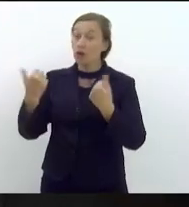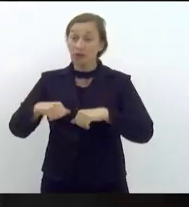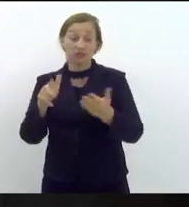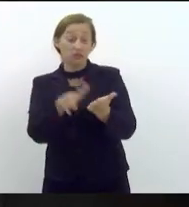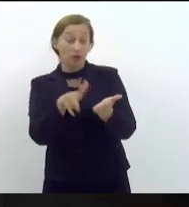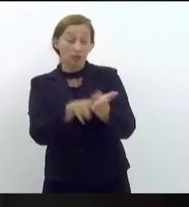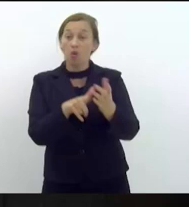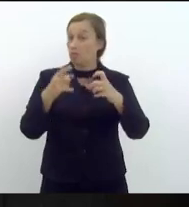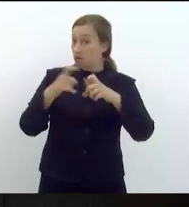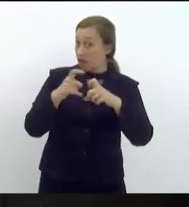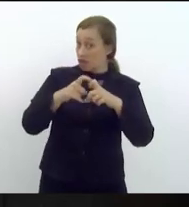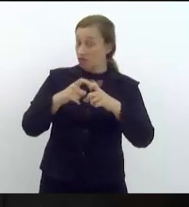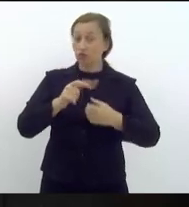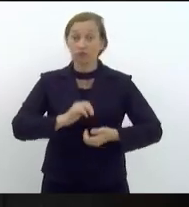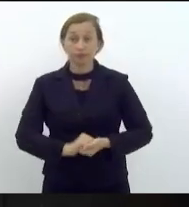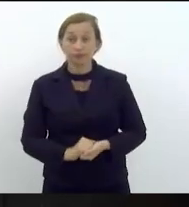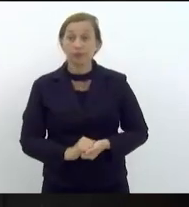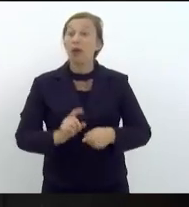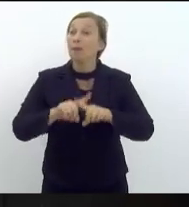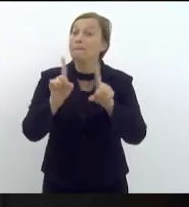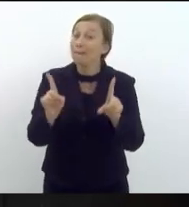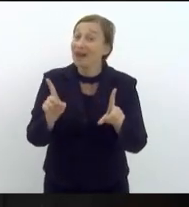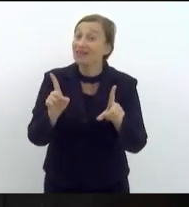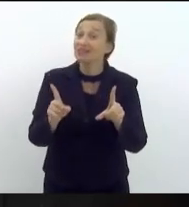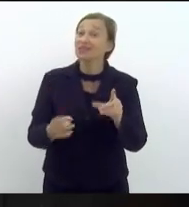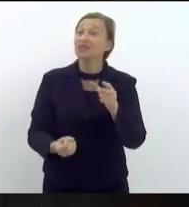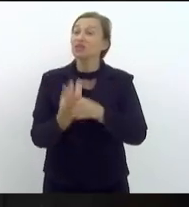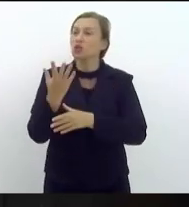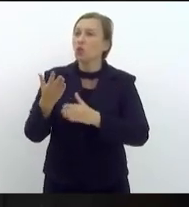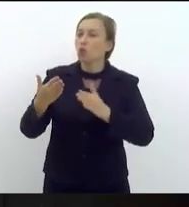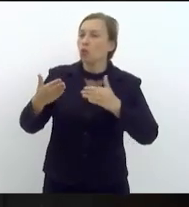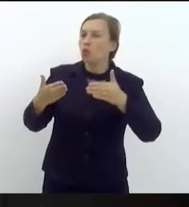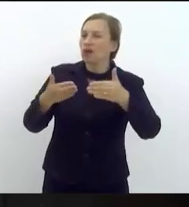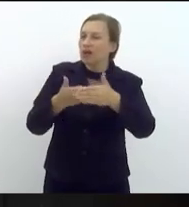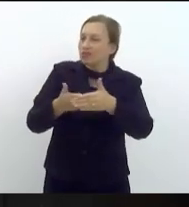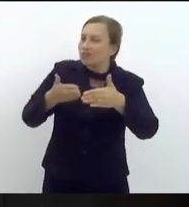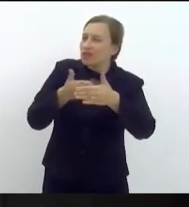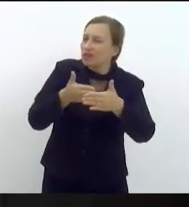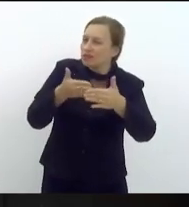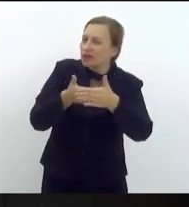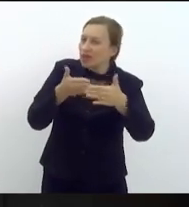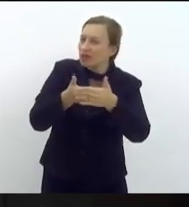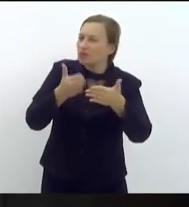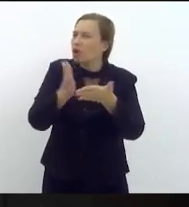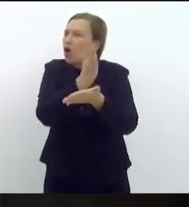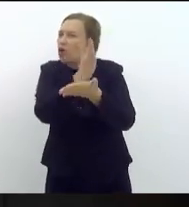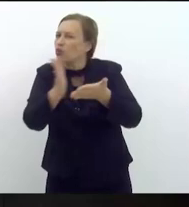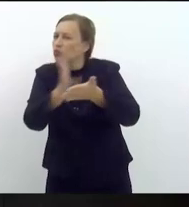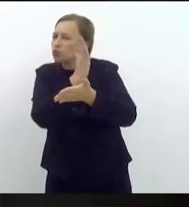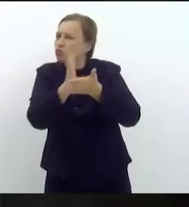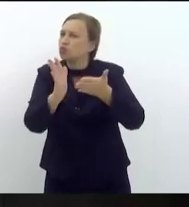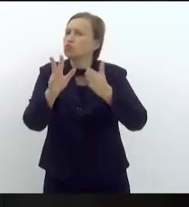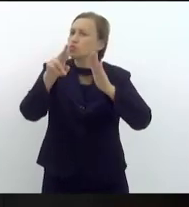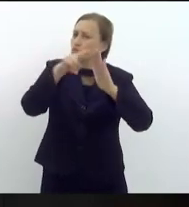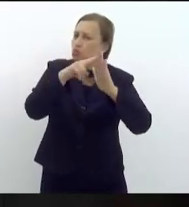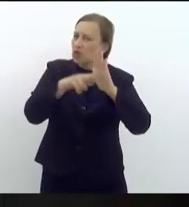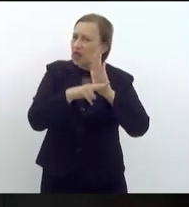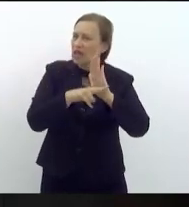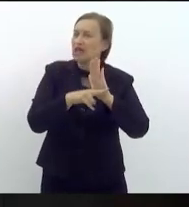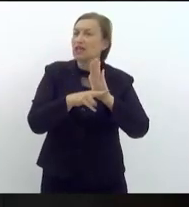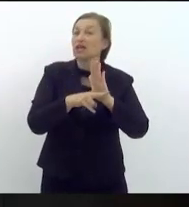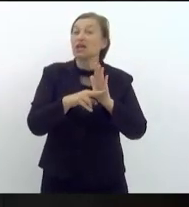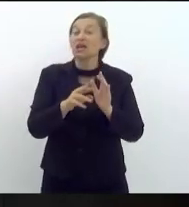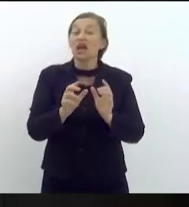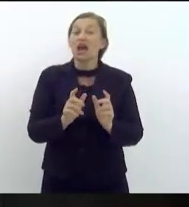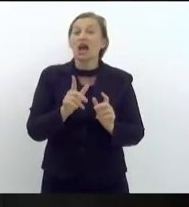correto mas só aquela criou restrições por razões que nós conhecemos porque a mesma